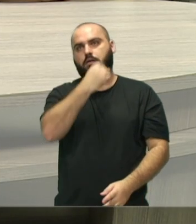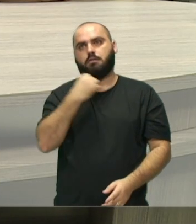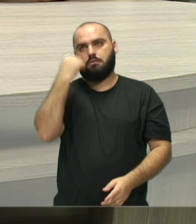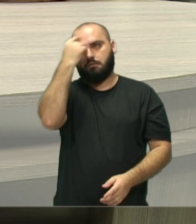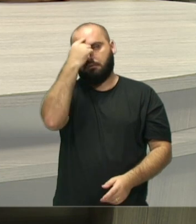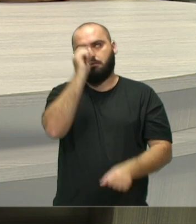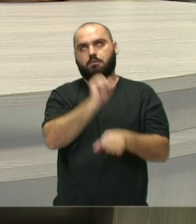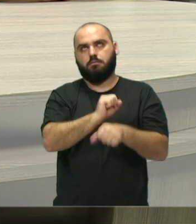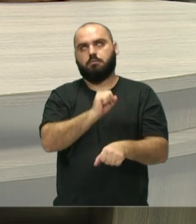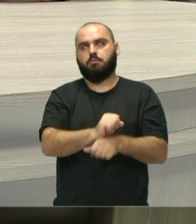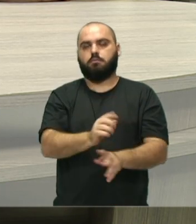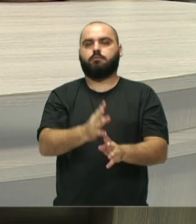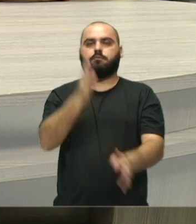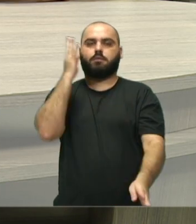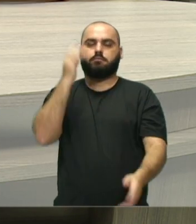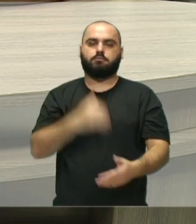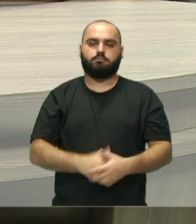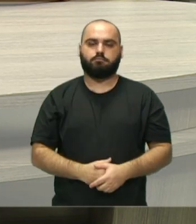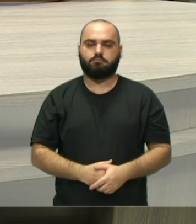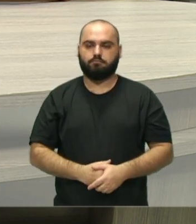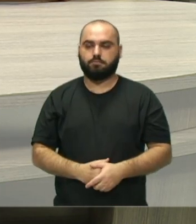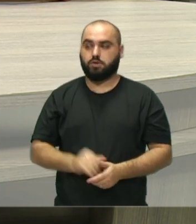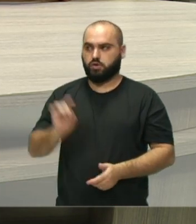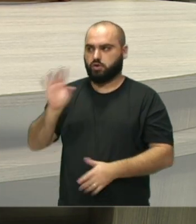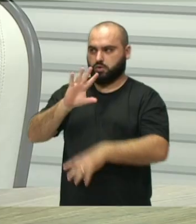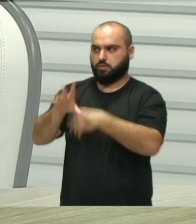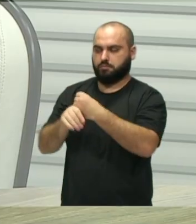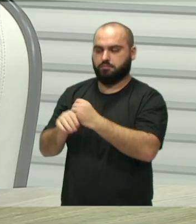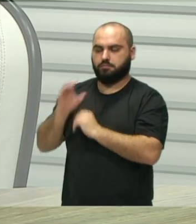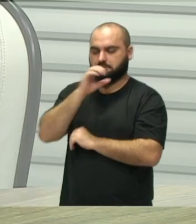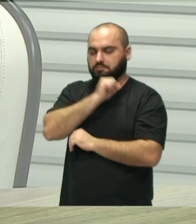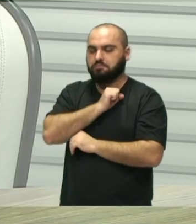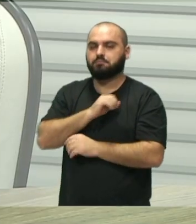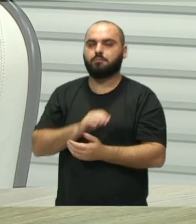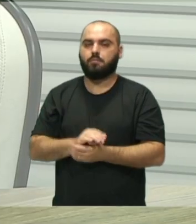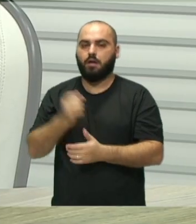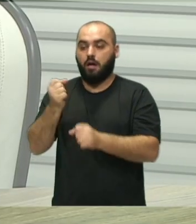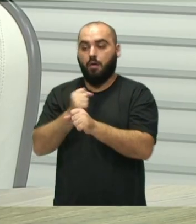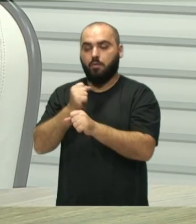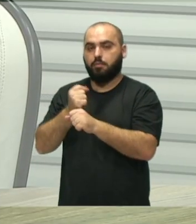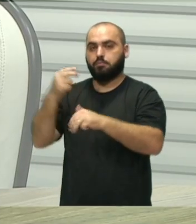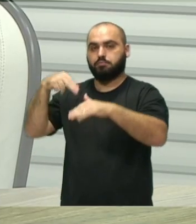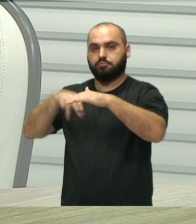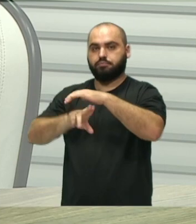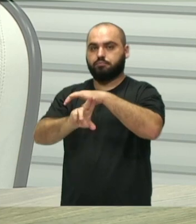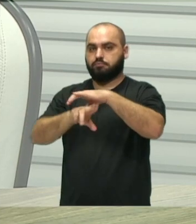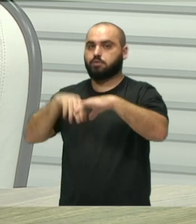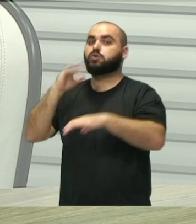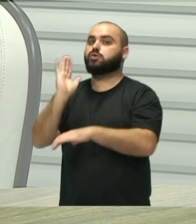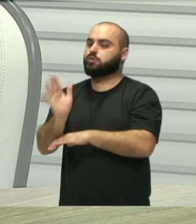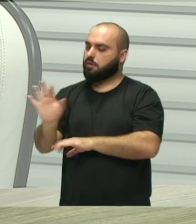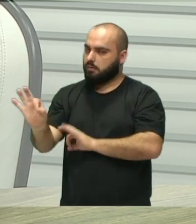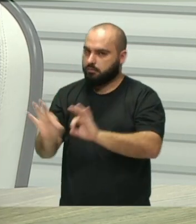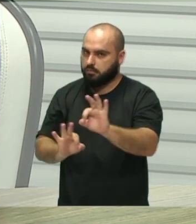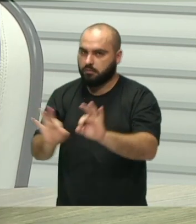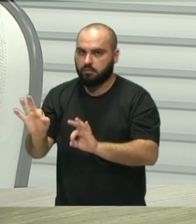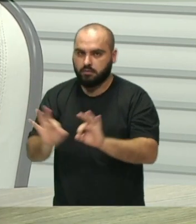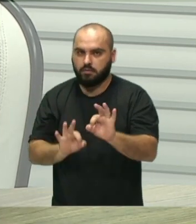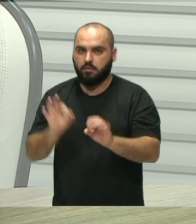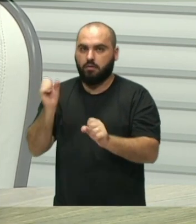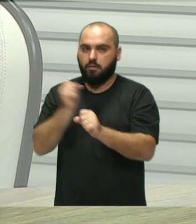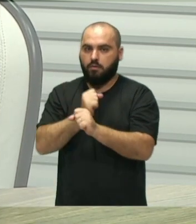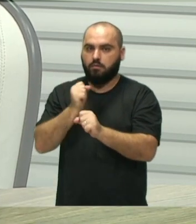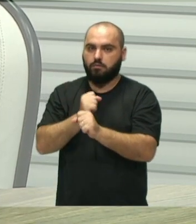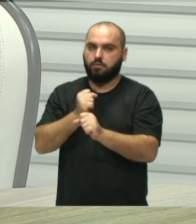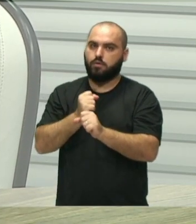meia de fila. Pessoal, complementando, então, essa obra do túnel é importante que ela já está sendo planejada como uma obra de